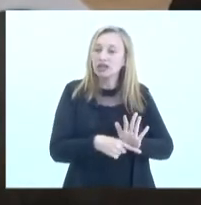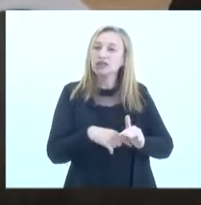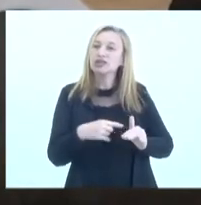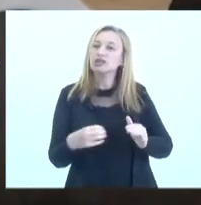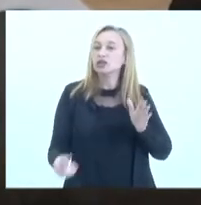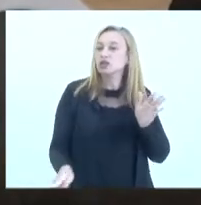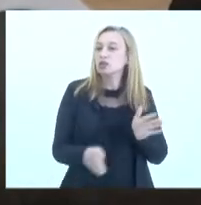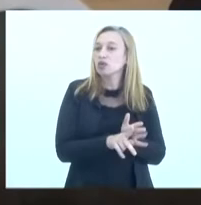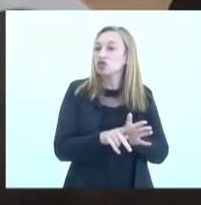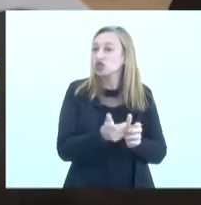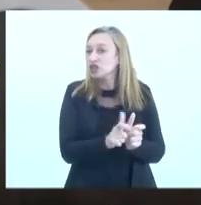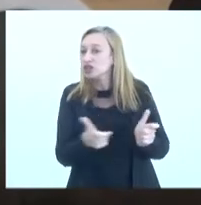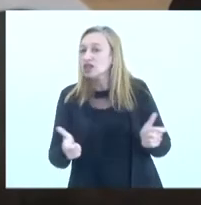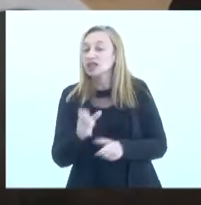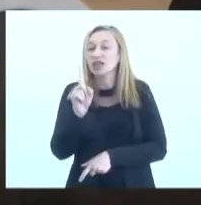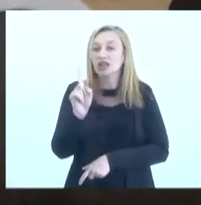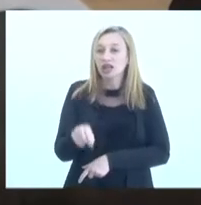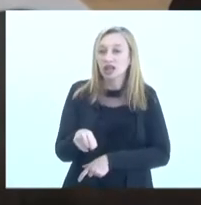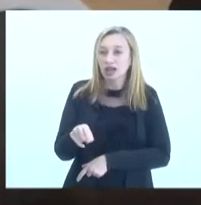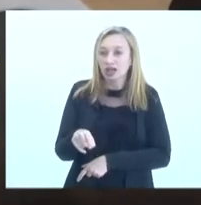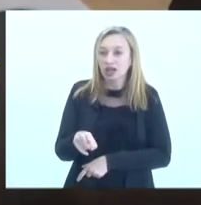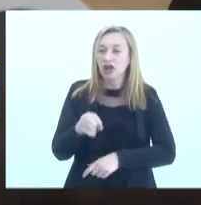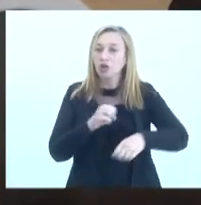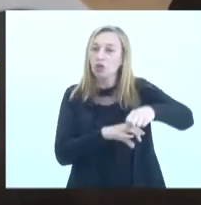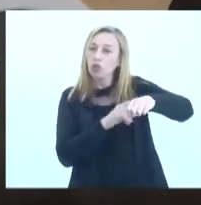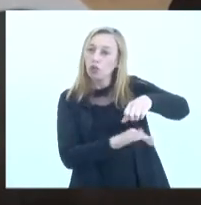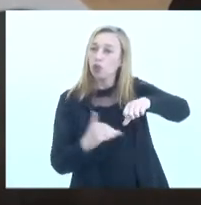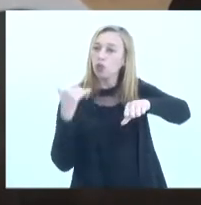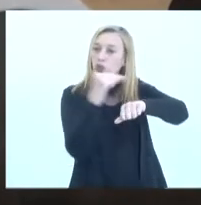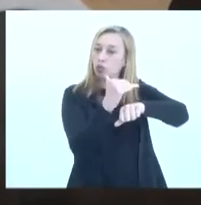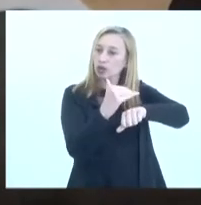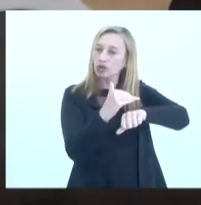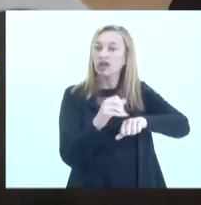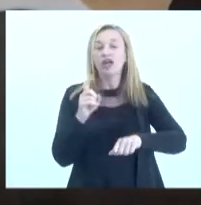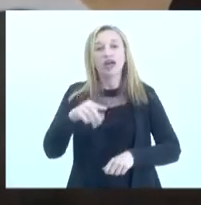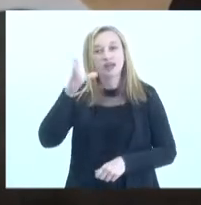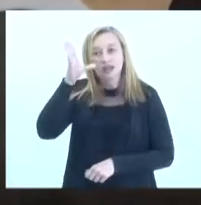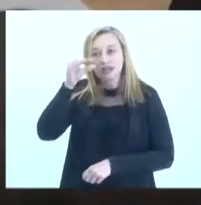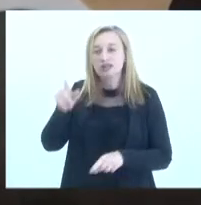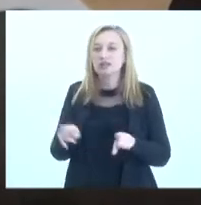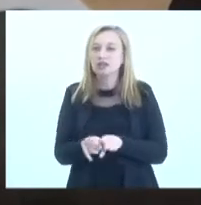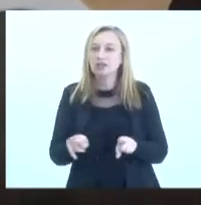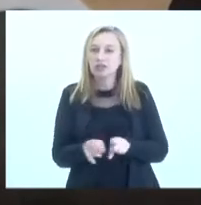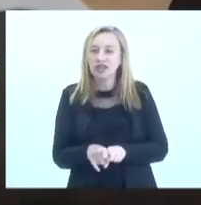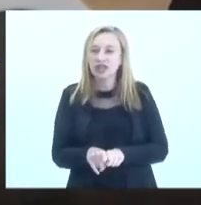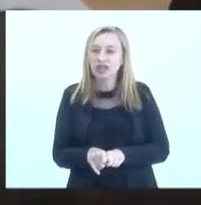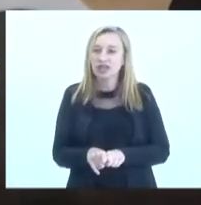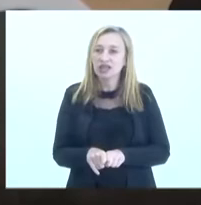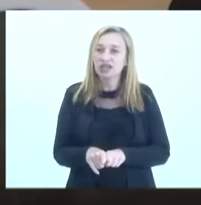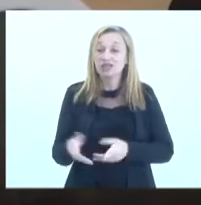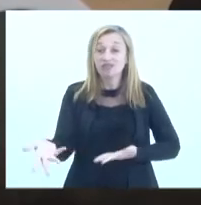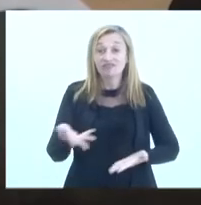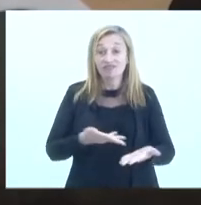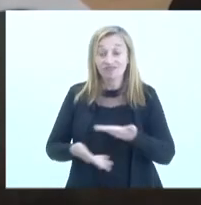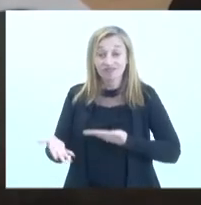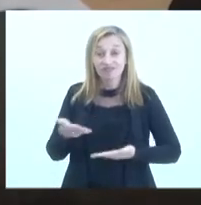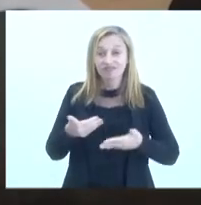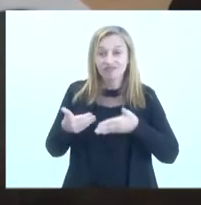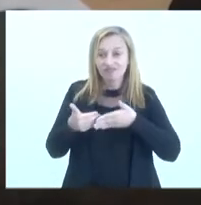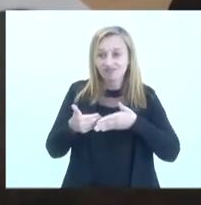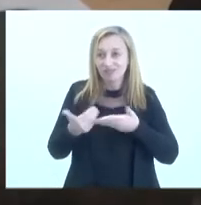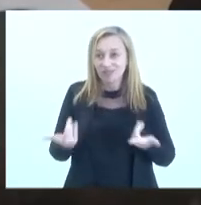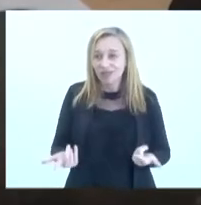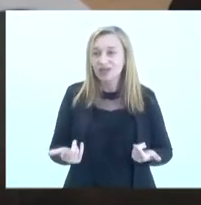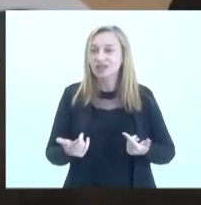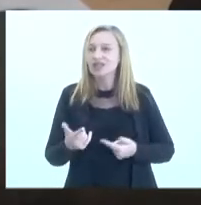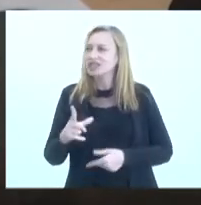projeto grandioso que é o Fundo Soberano. É muito interessante também a gente ter essa parceria bem próxima. A